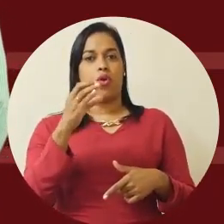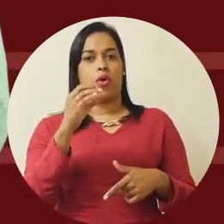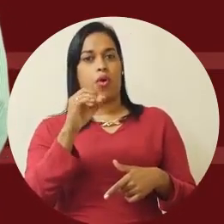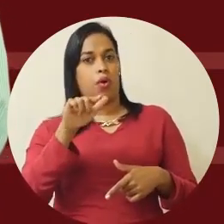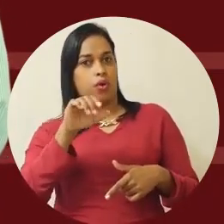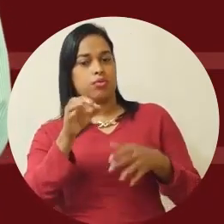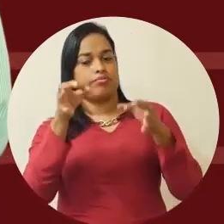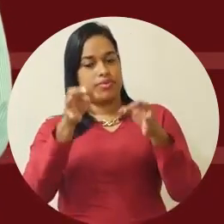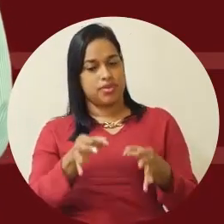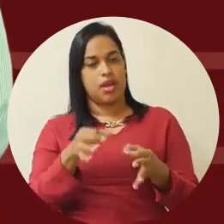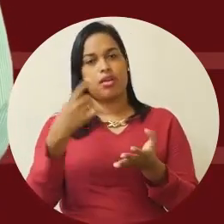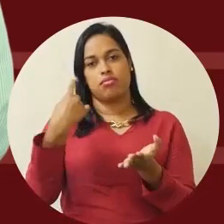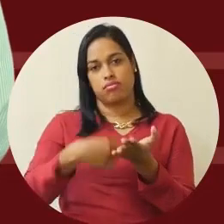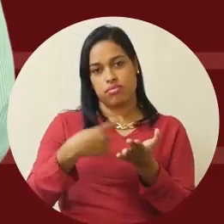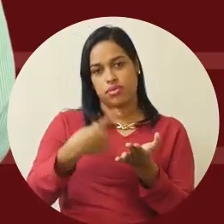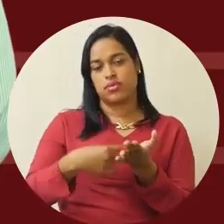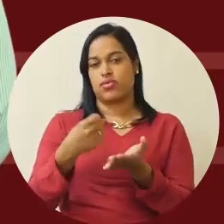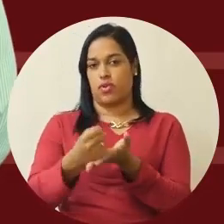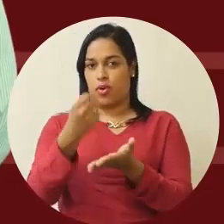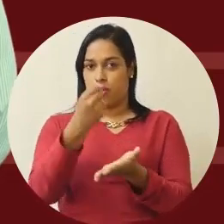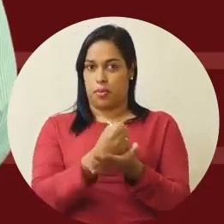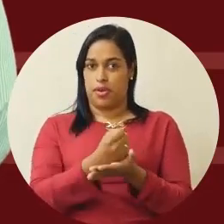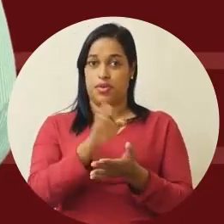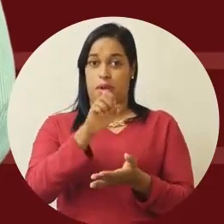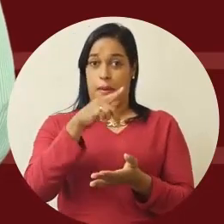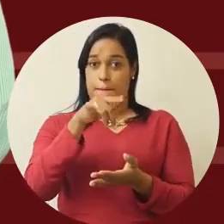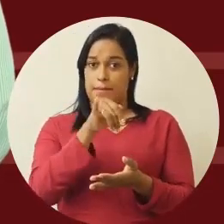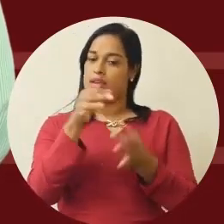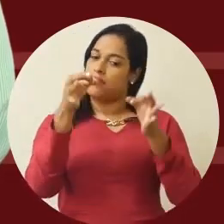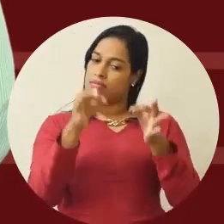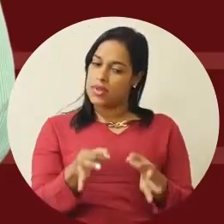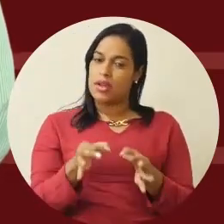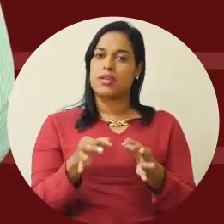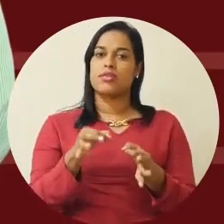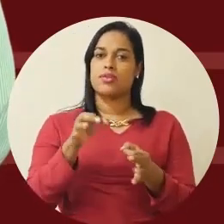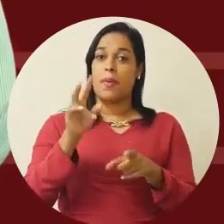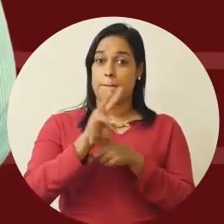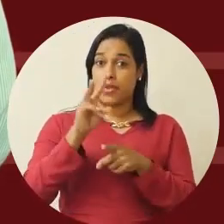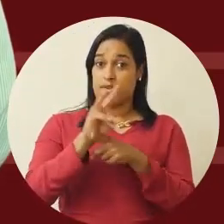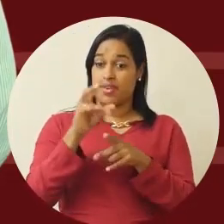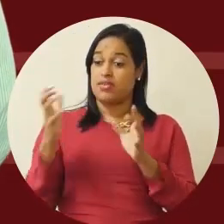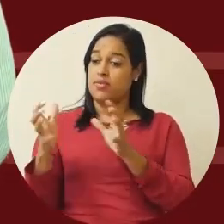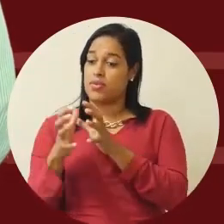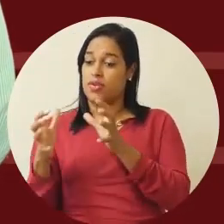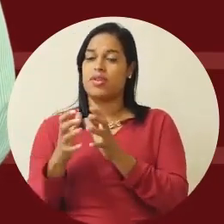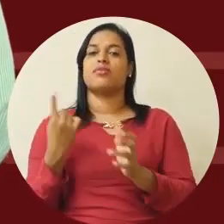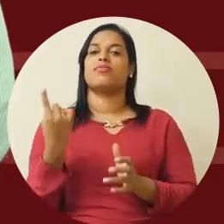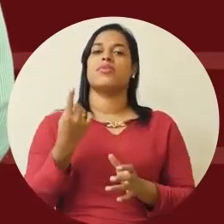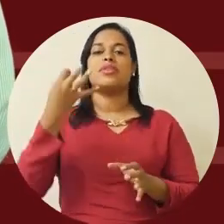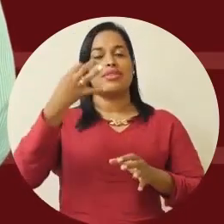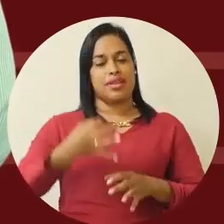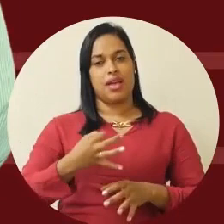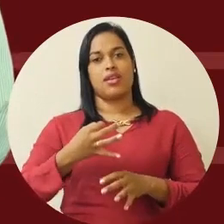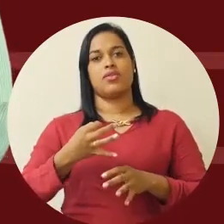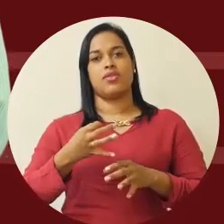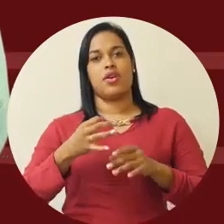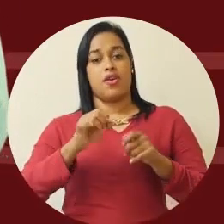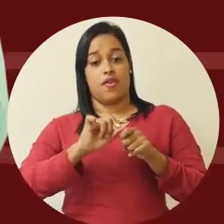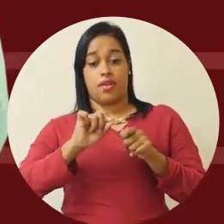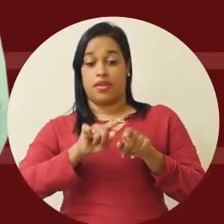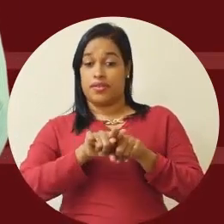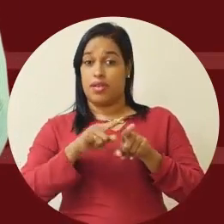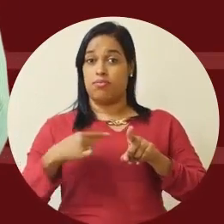os equipamentos de proteção individual correto com a internação coletiva correto fazer um bom isolamento da área